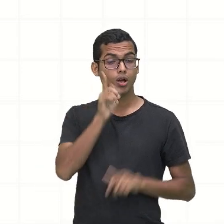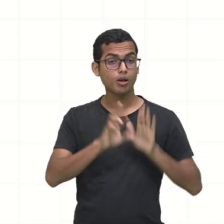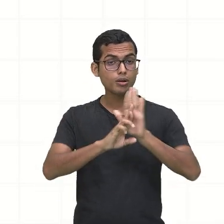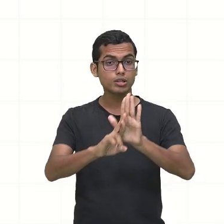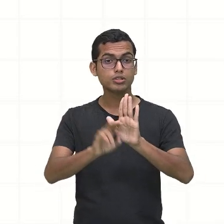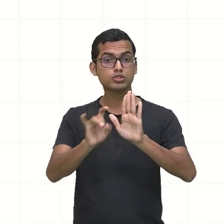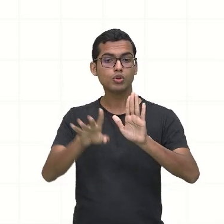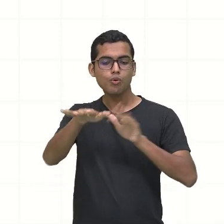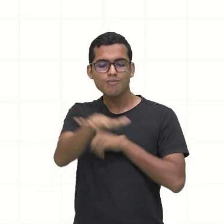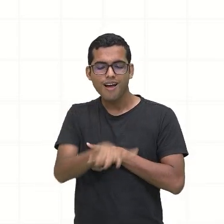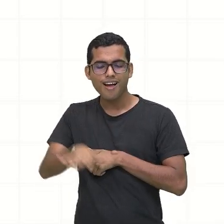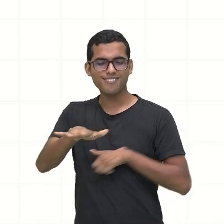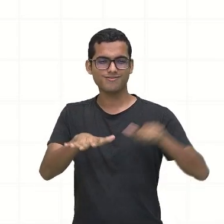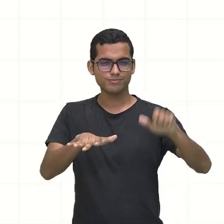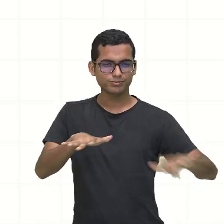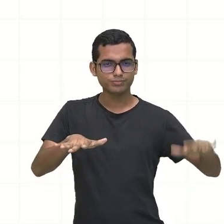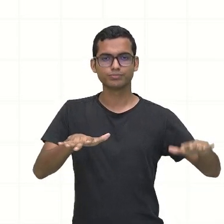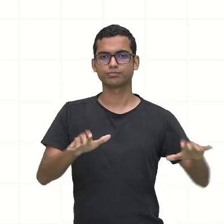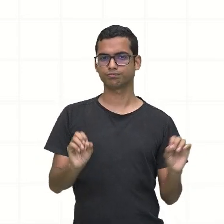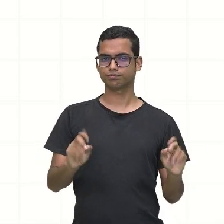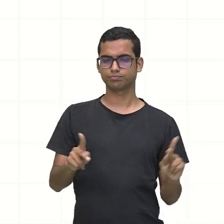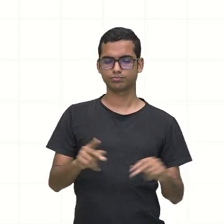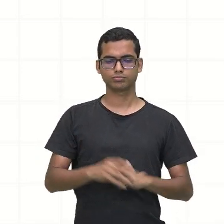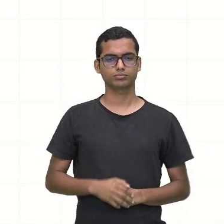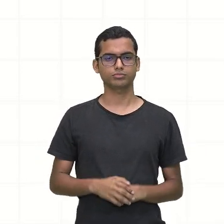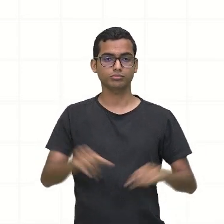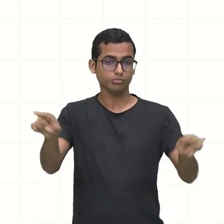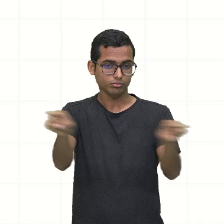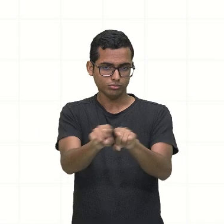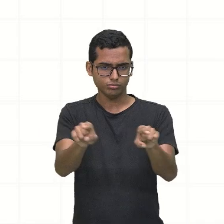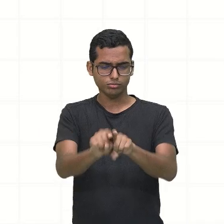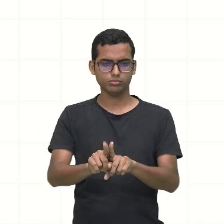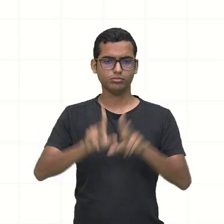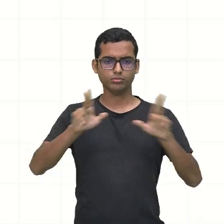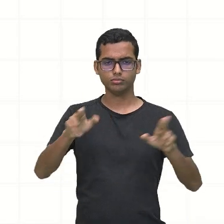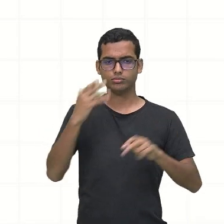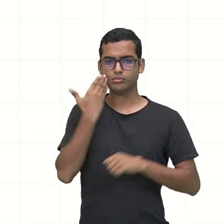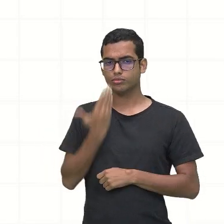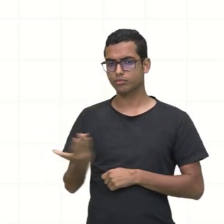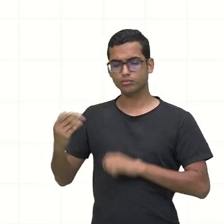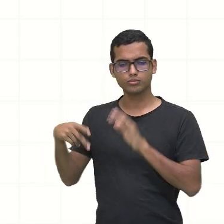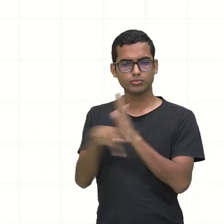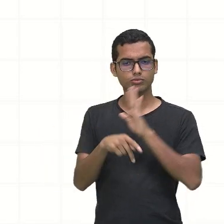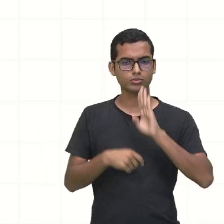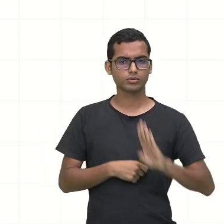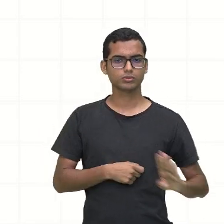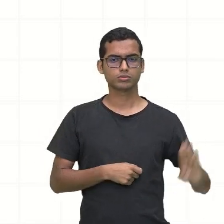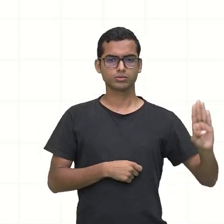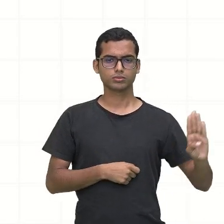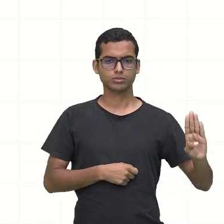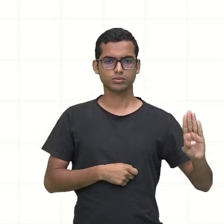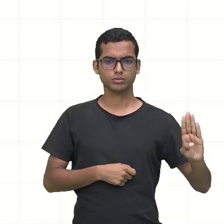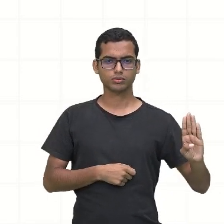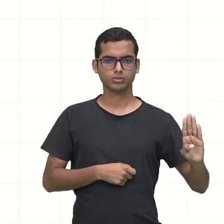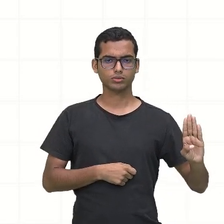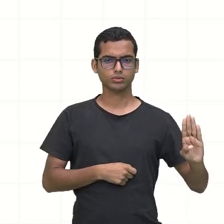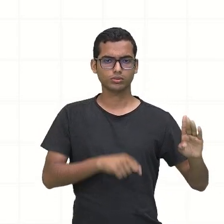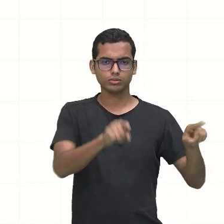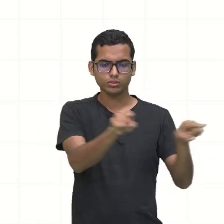bom? Essa é a ideia de plano. Mesma coisa aqui no plano alfa, nós temos aqui do plano beta. Esse plano ele se